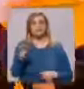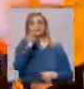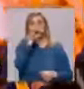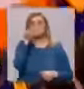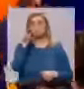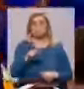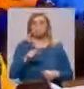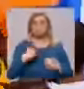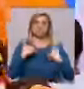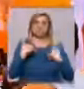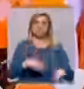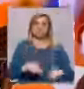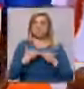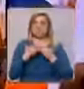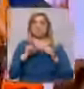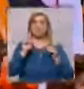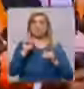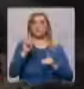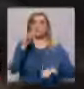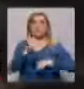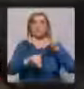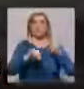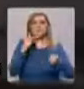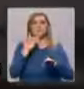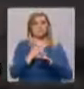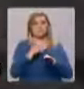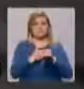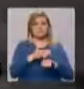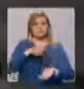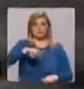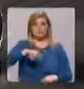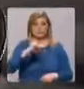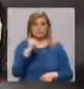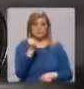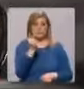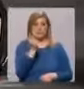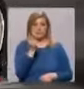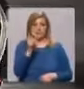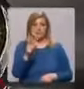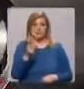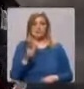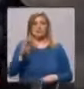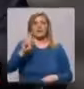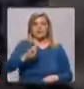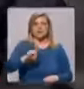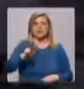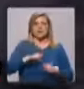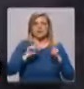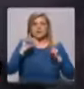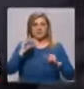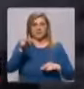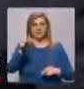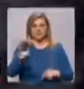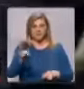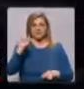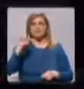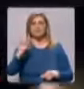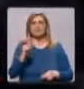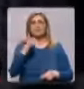e abriu a porta a eleições antecipadas. Miguel Albuquerque, ex-autarca do Funchal, sucessor de Jardim no